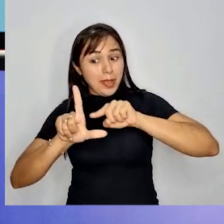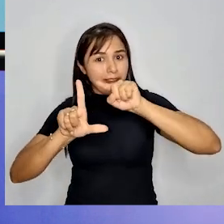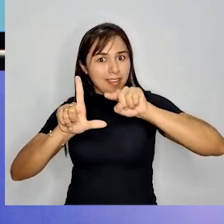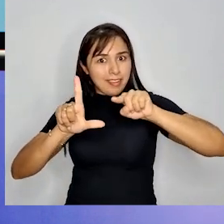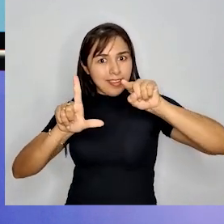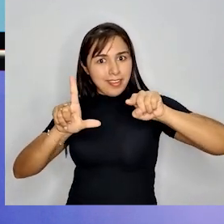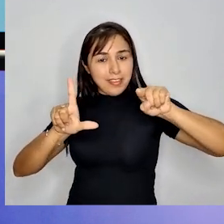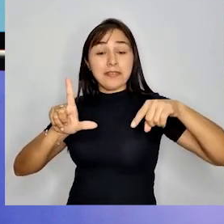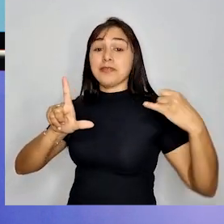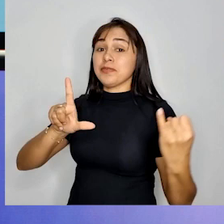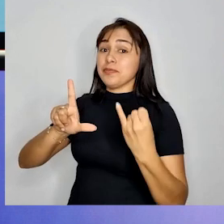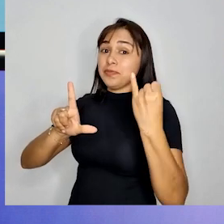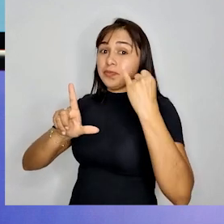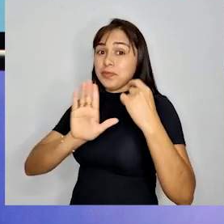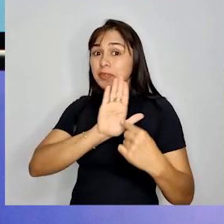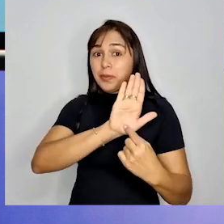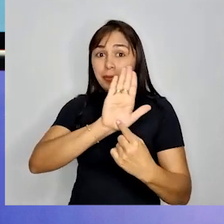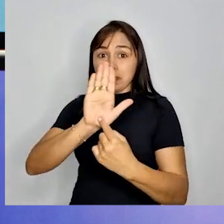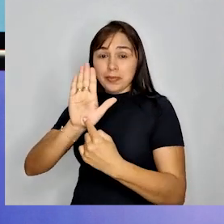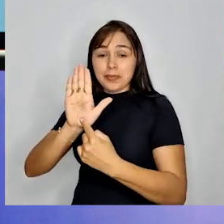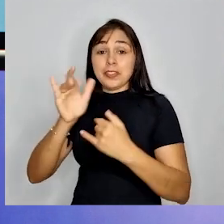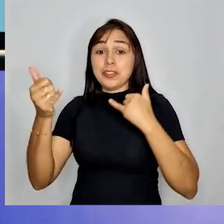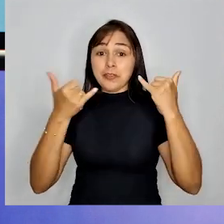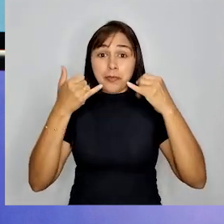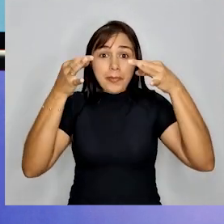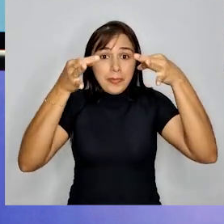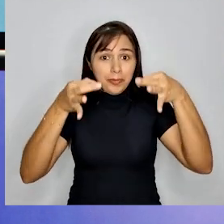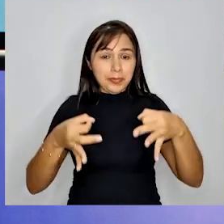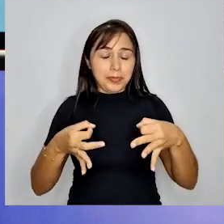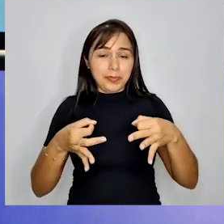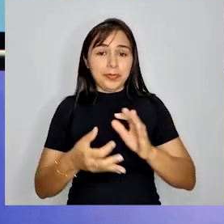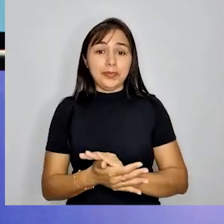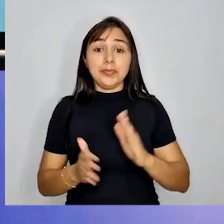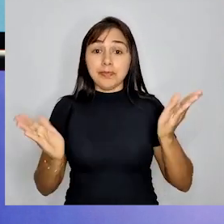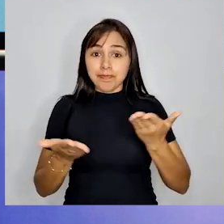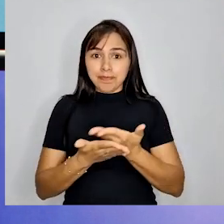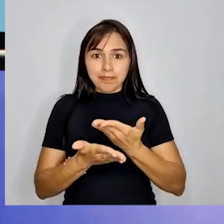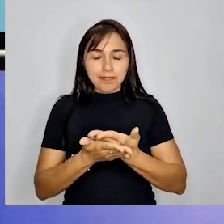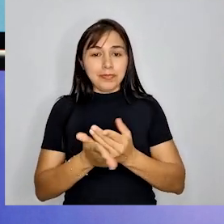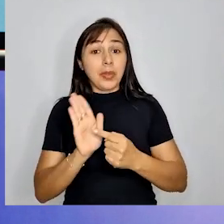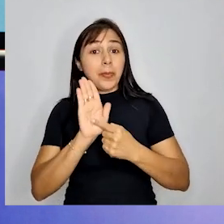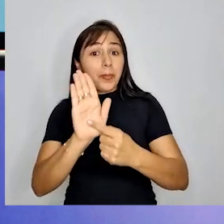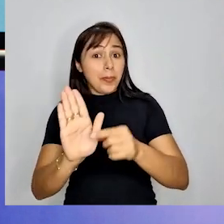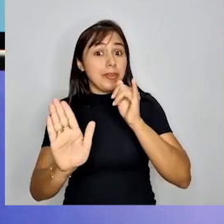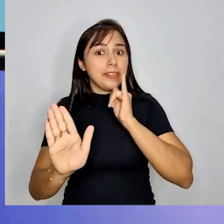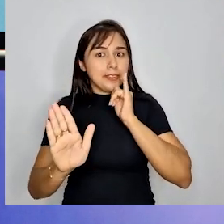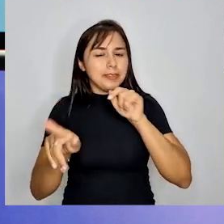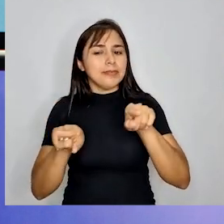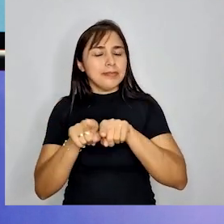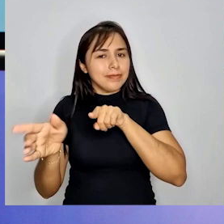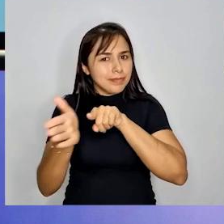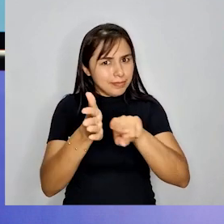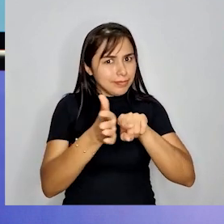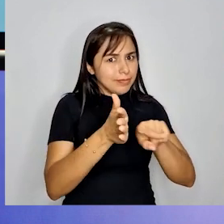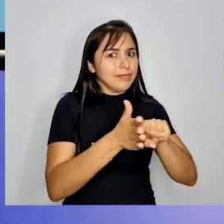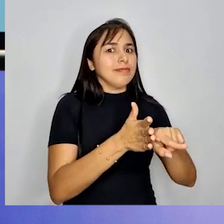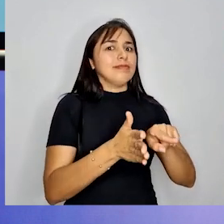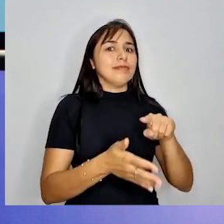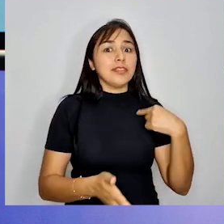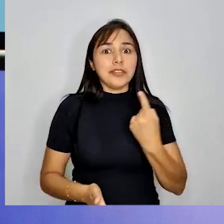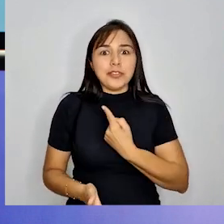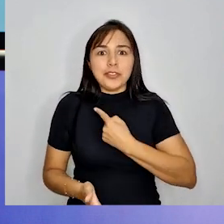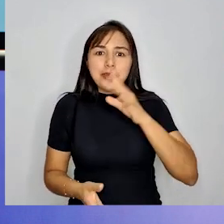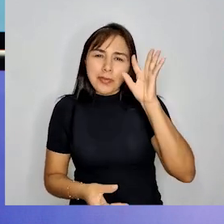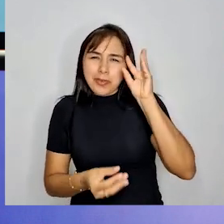apresentação correta então a gente vai trabalhar essa aula por meio de exemplos e questões e aí a gente vai tirar algumas